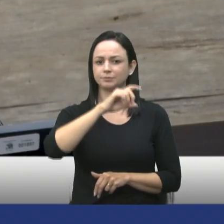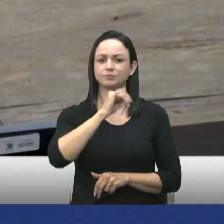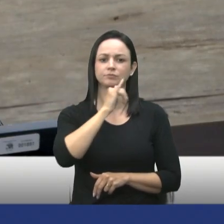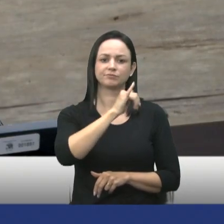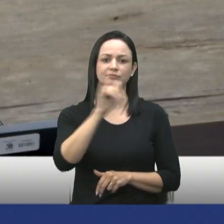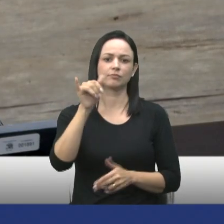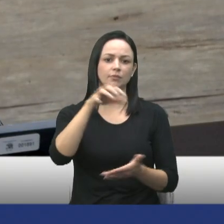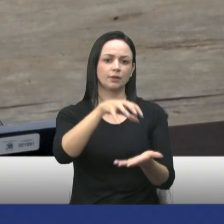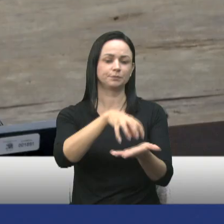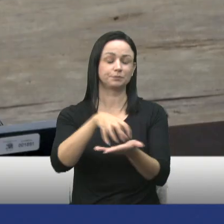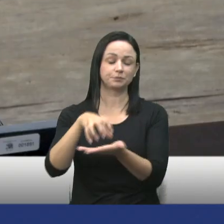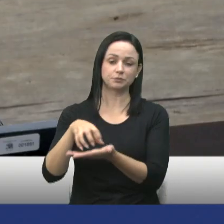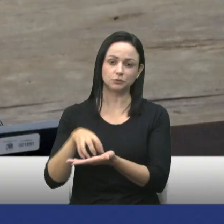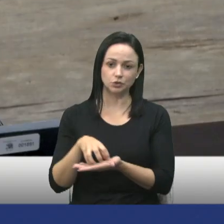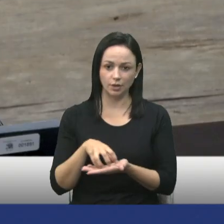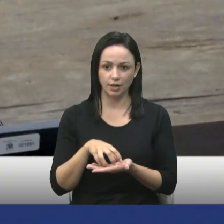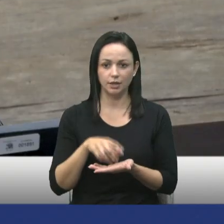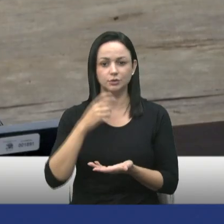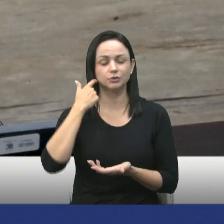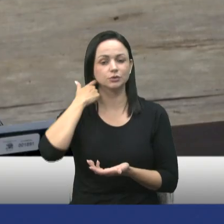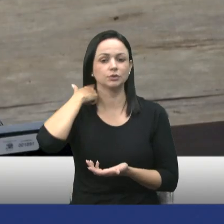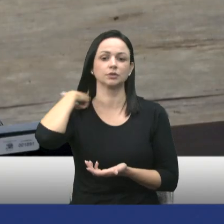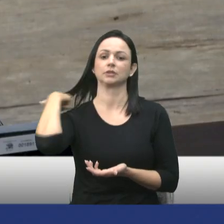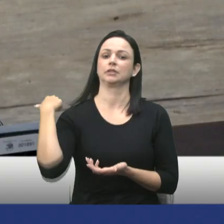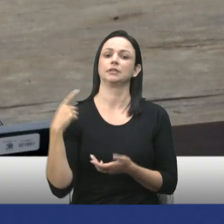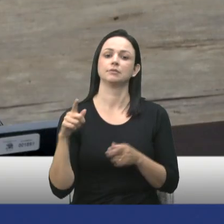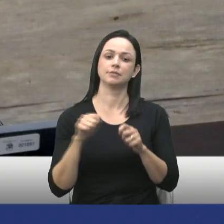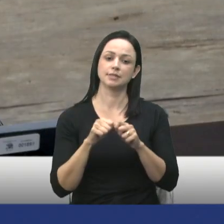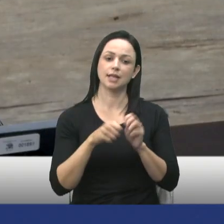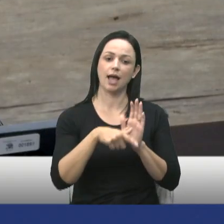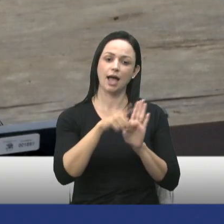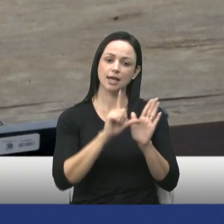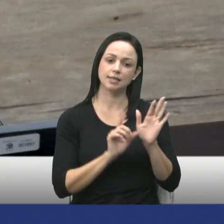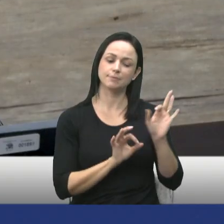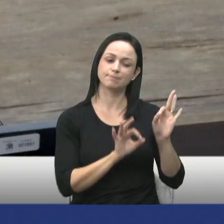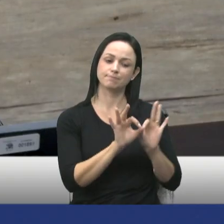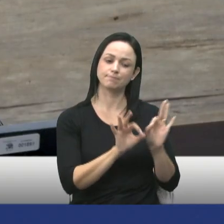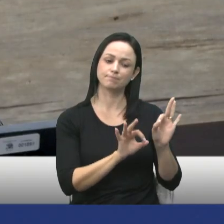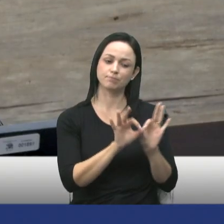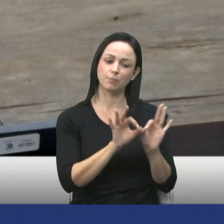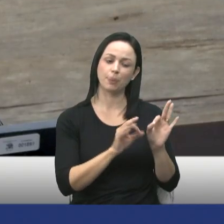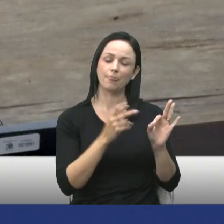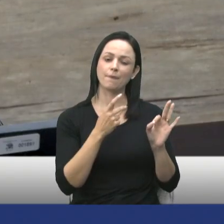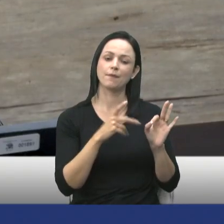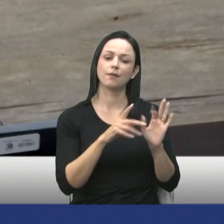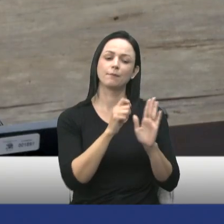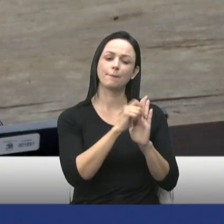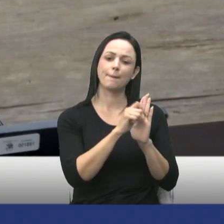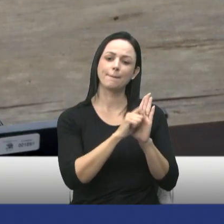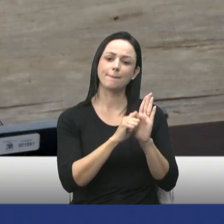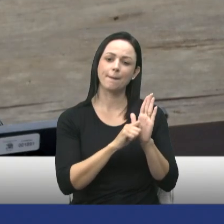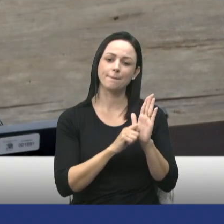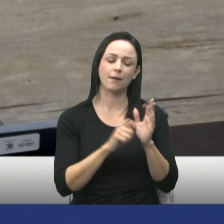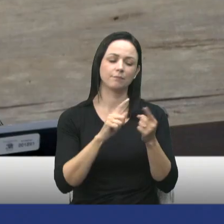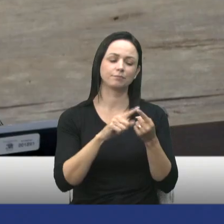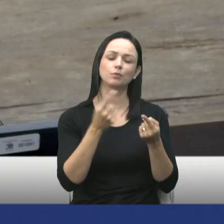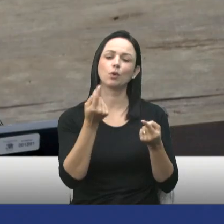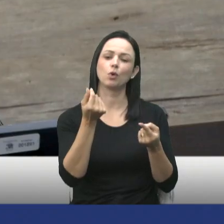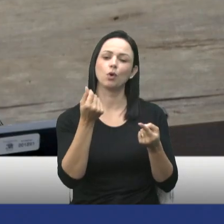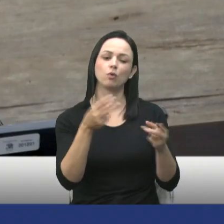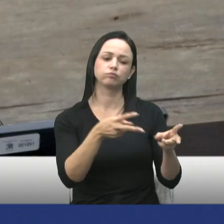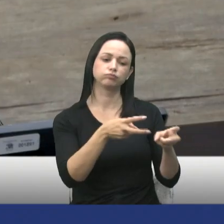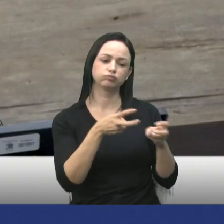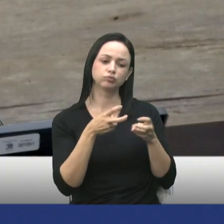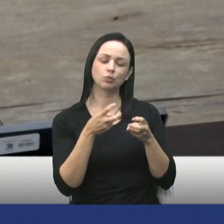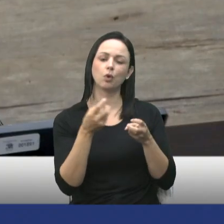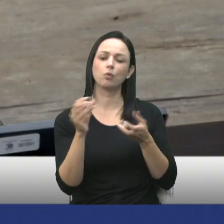faça o dever de casa, que é quais são as receitas, quais são os